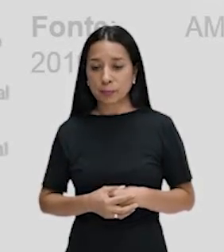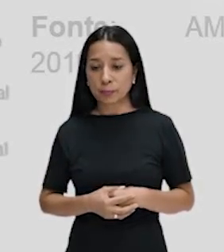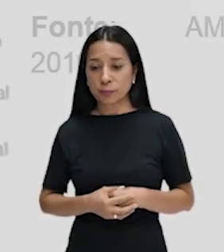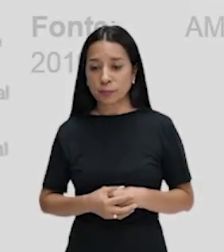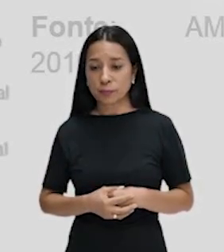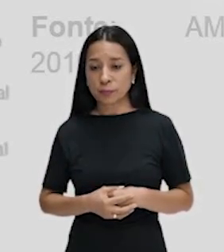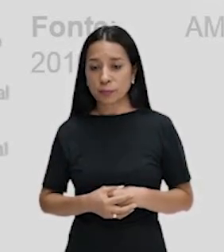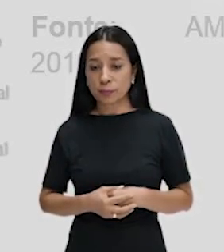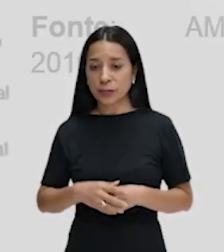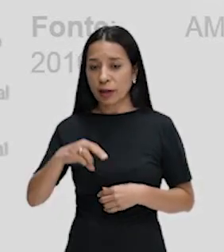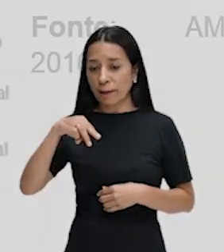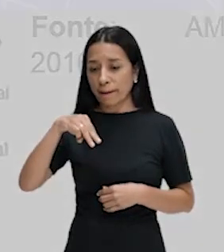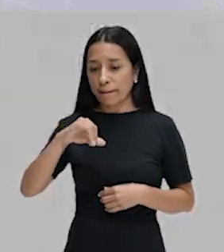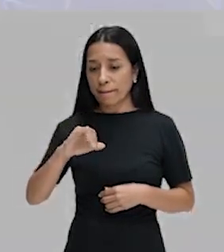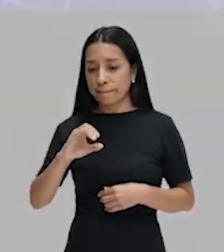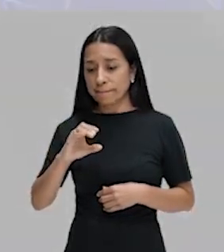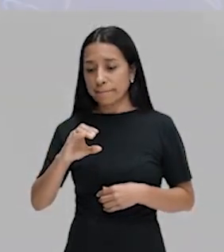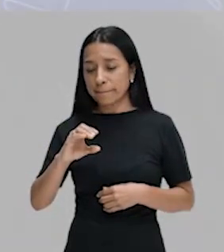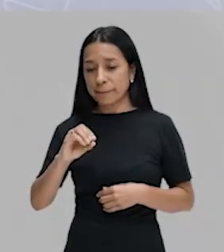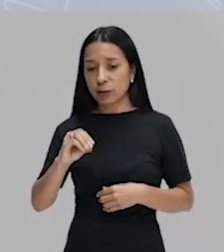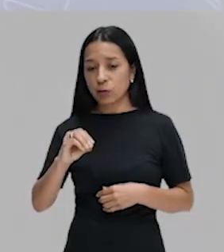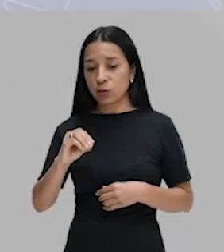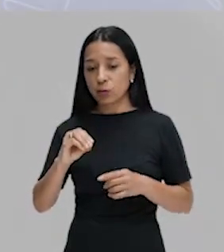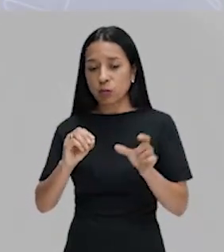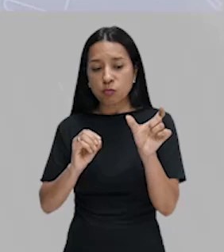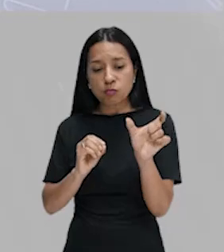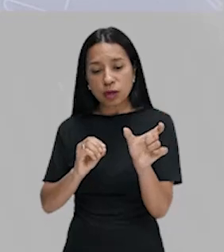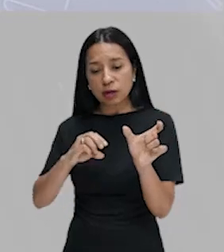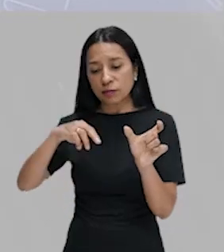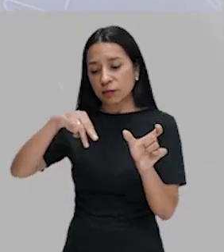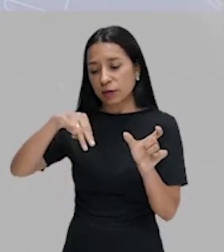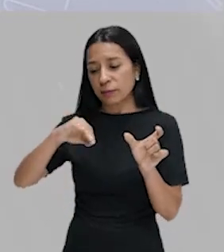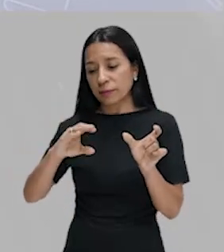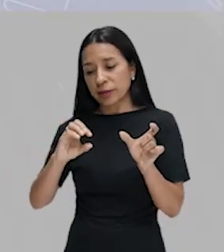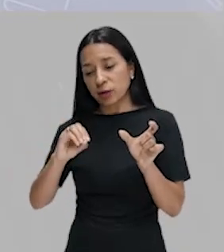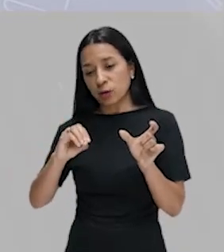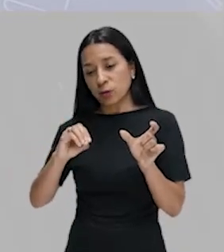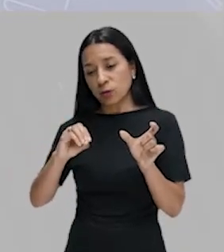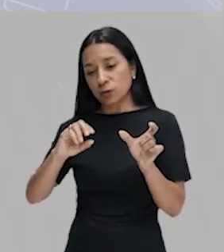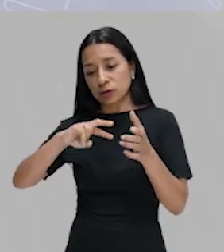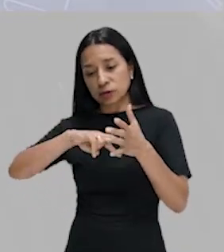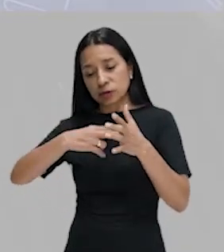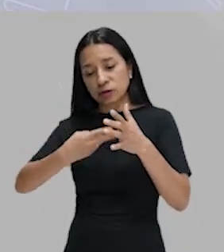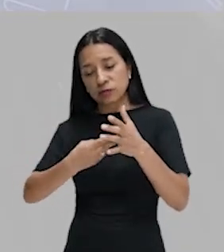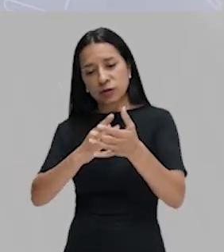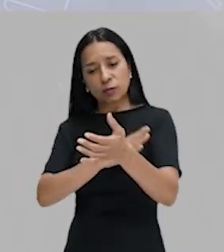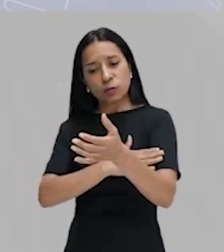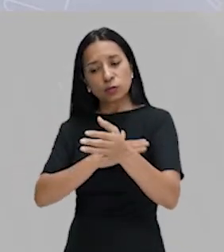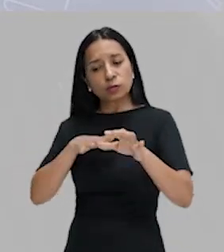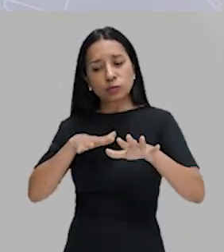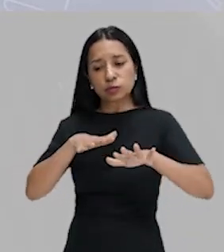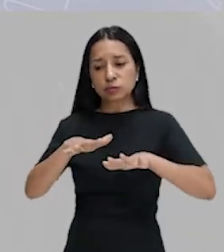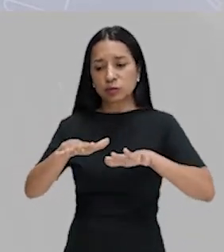olha esse termo mio, quer dizer músculo. São células que se movimentam. o movimento, a contração